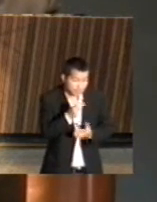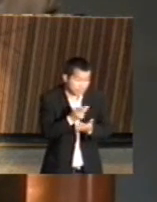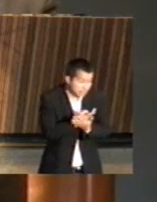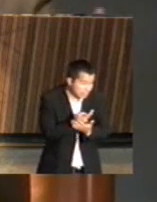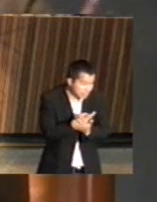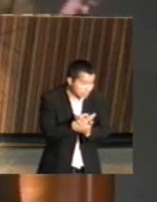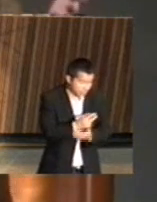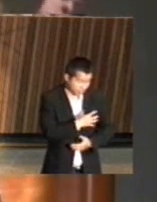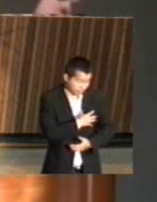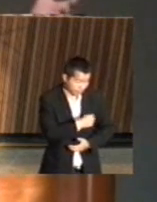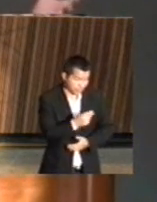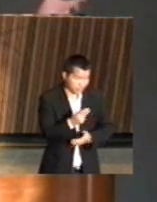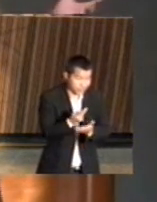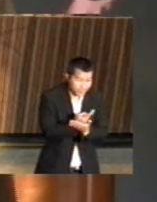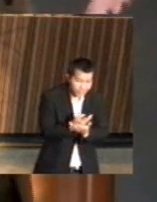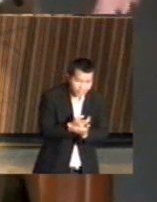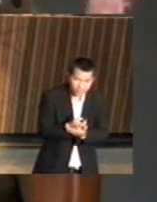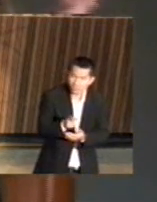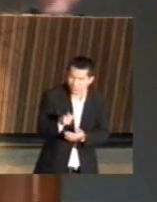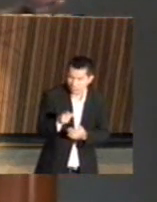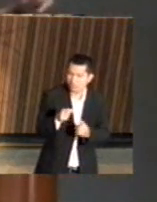nós vamos celebrar a ceia do Senhor.